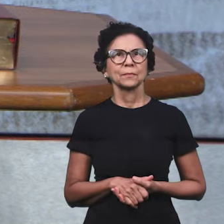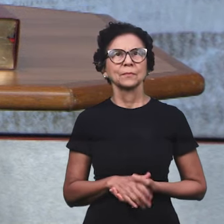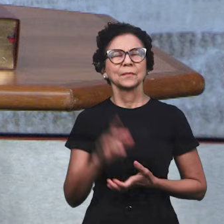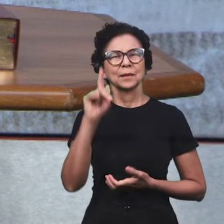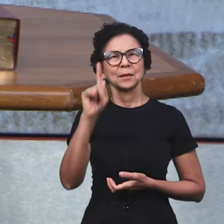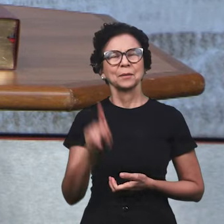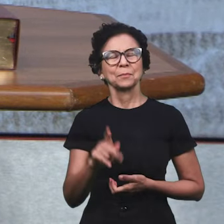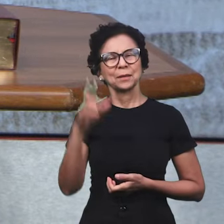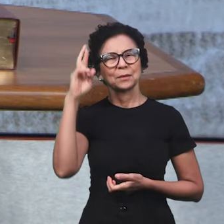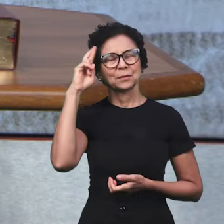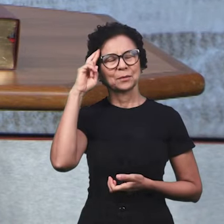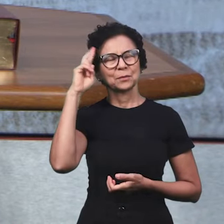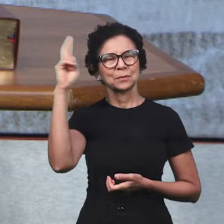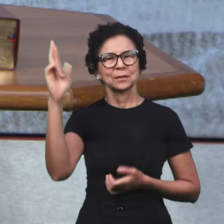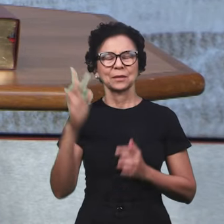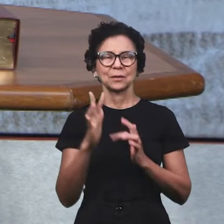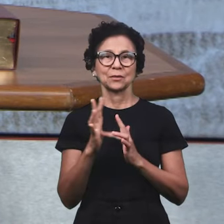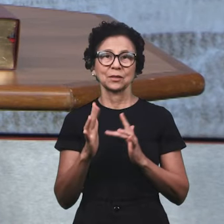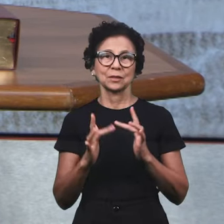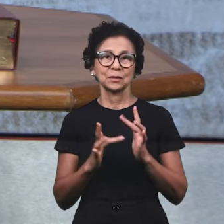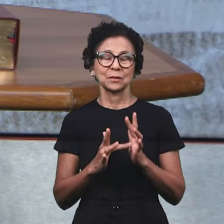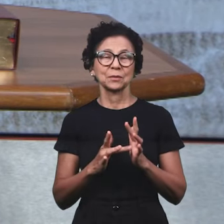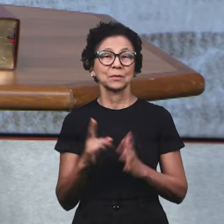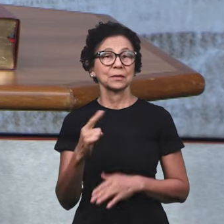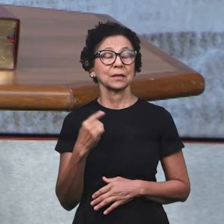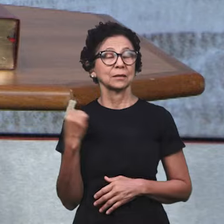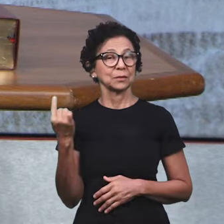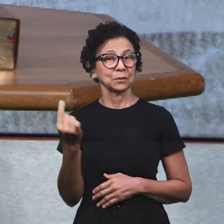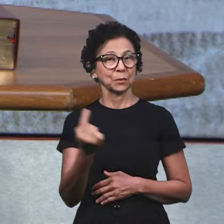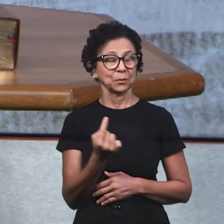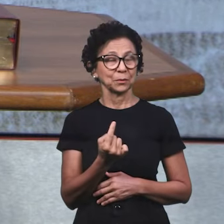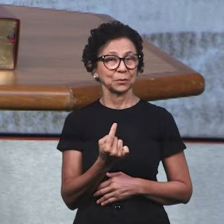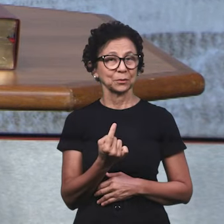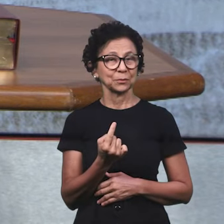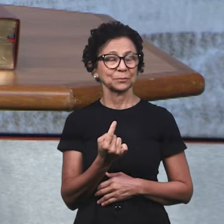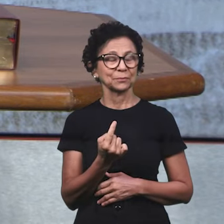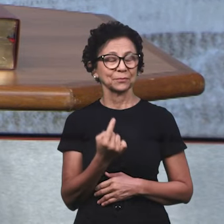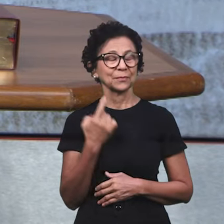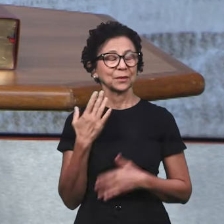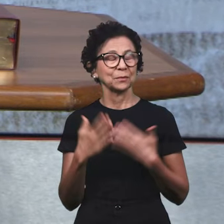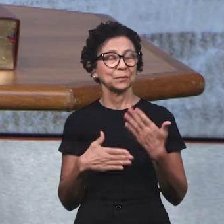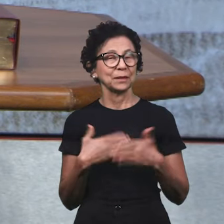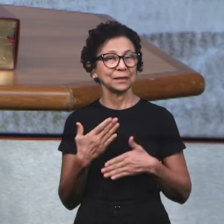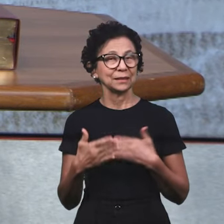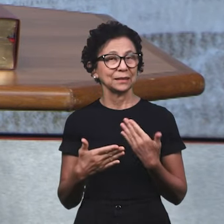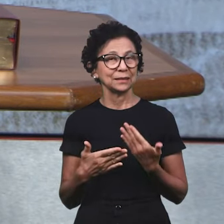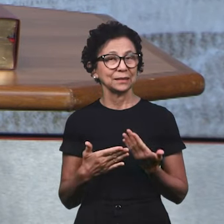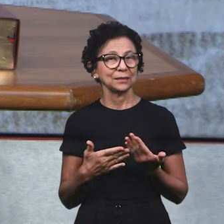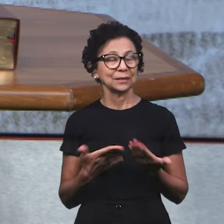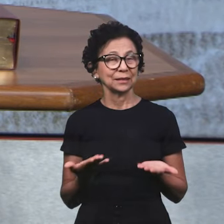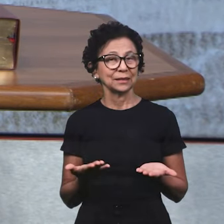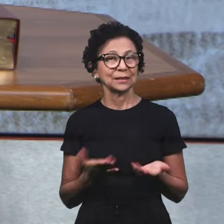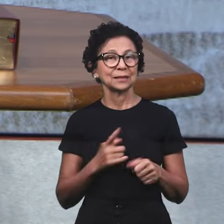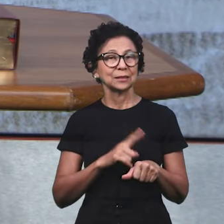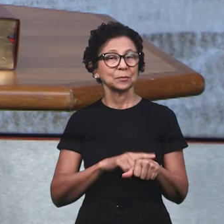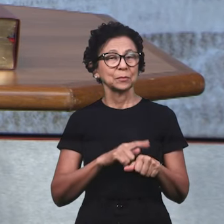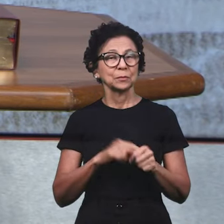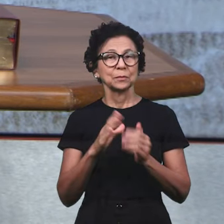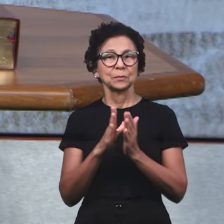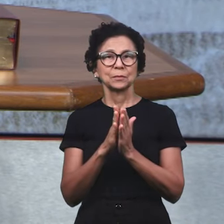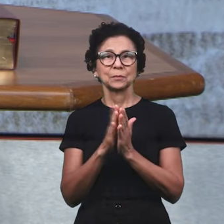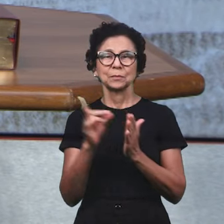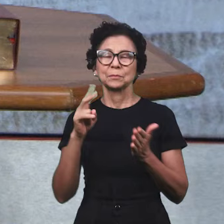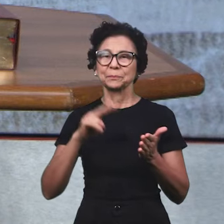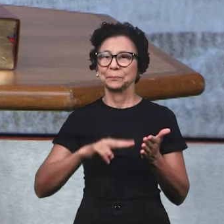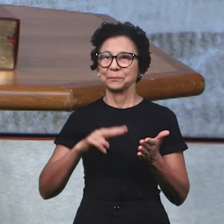paz do Senhor Jesus a todos. É uma alegria estarmos juntos no nosso programa Leitura da Bíblia. E hoje nós vamos